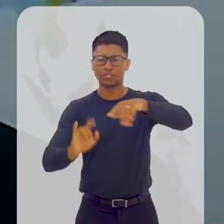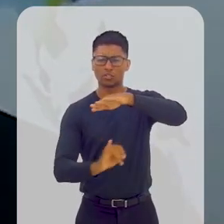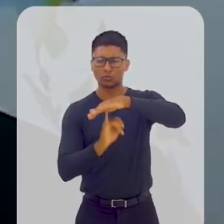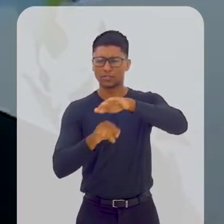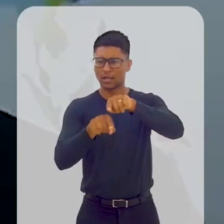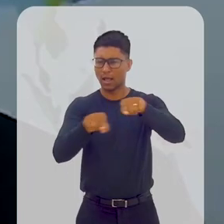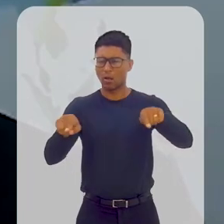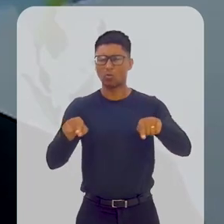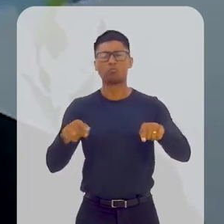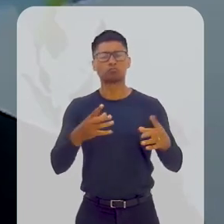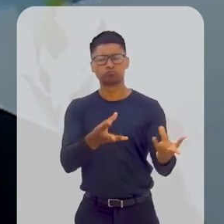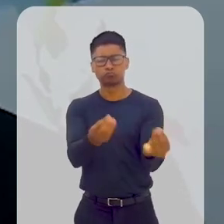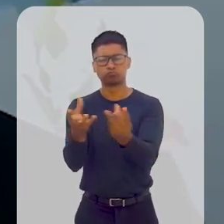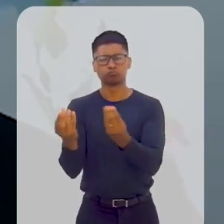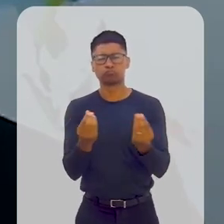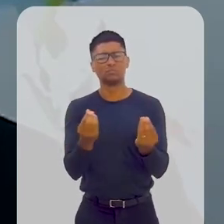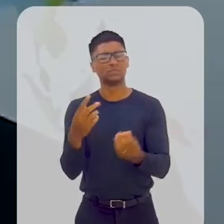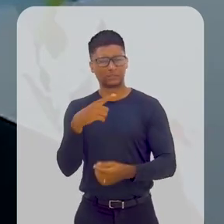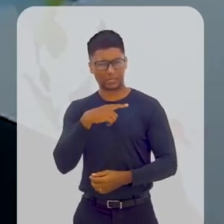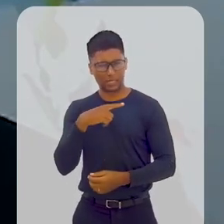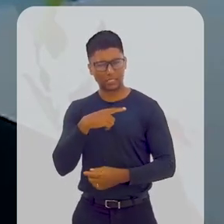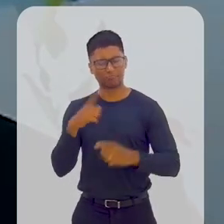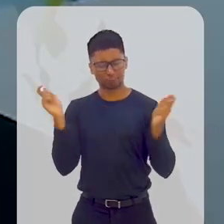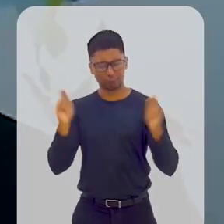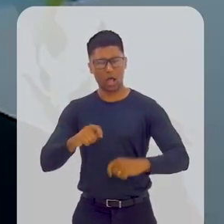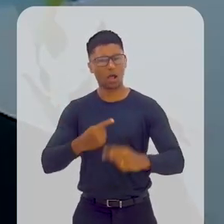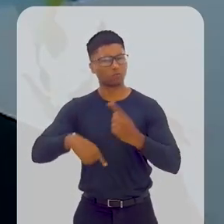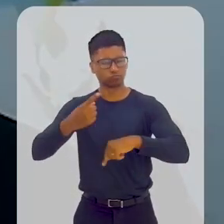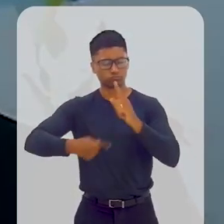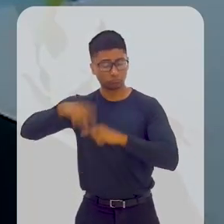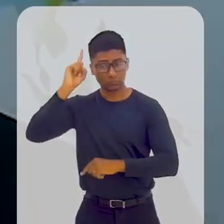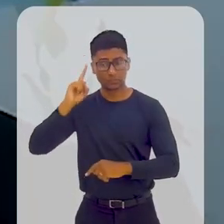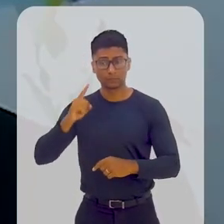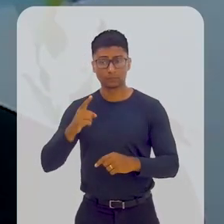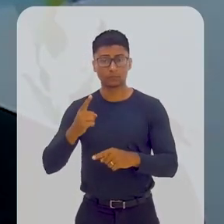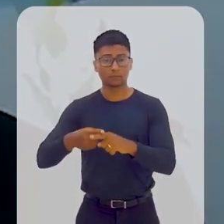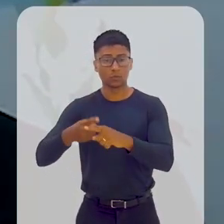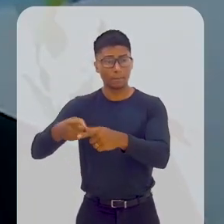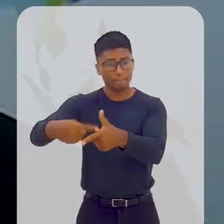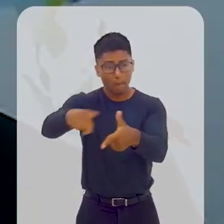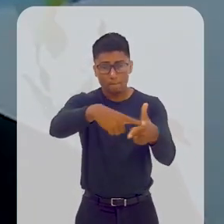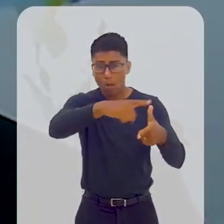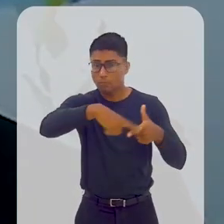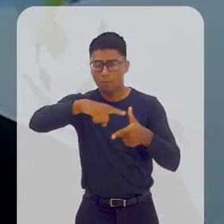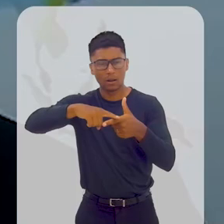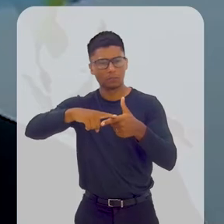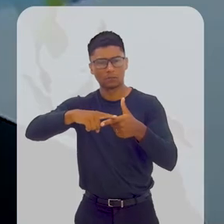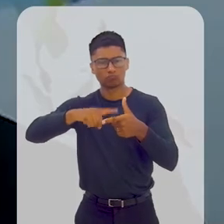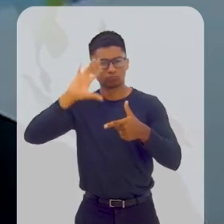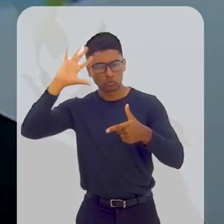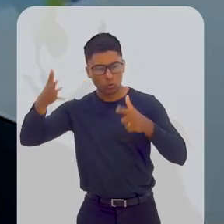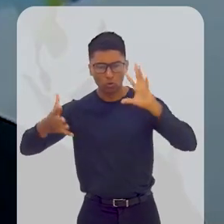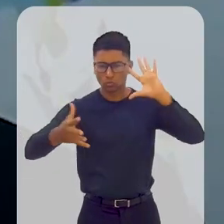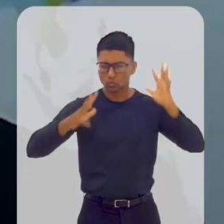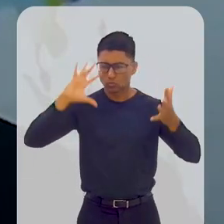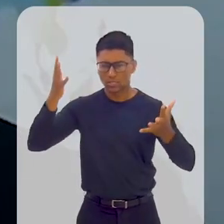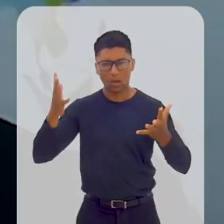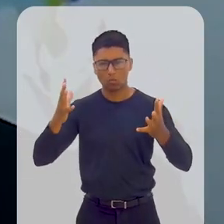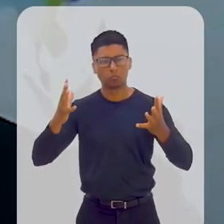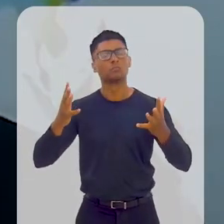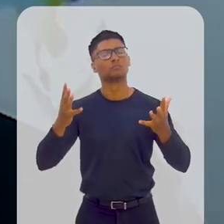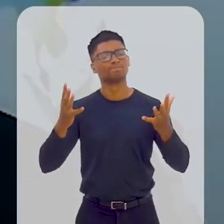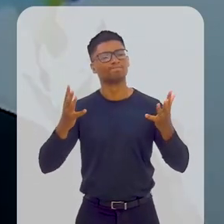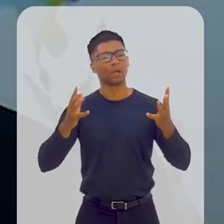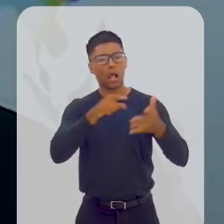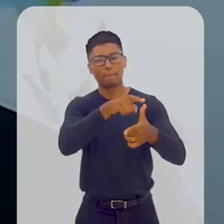né, encontrar cada vez mais soluções para retomarmos em altíssimo nível